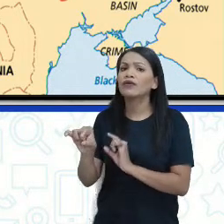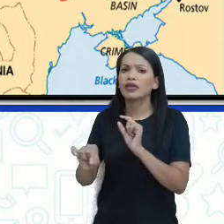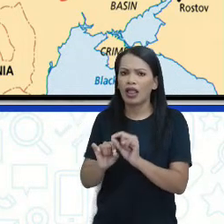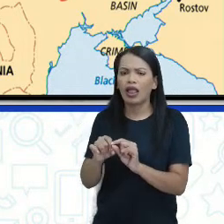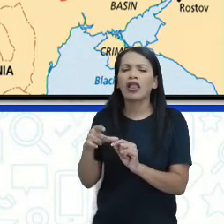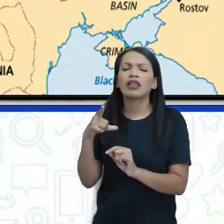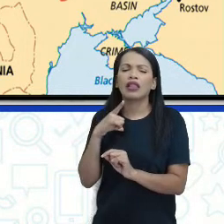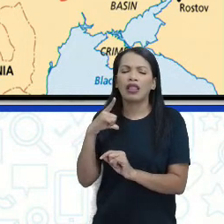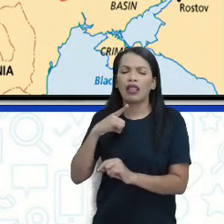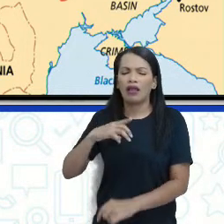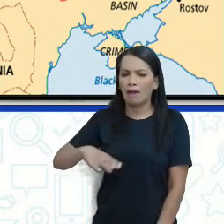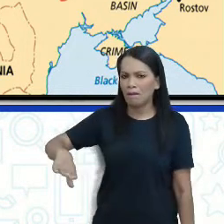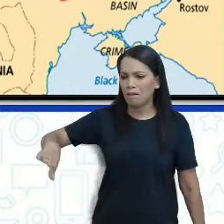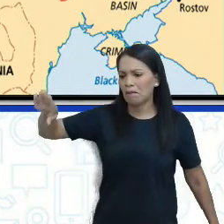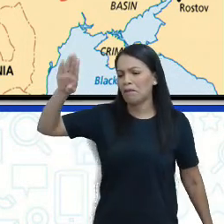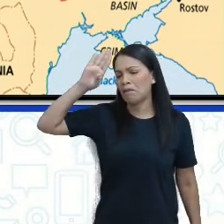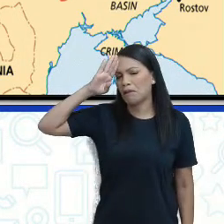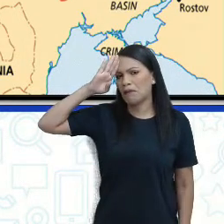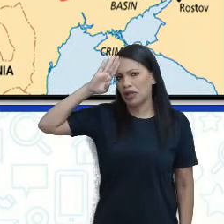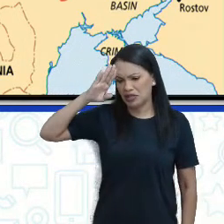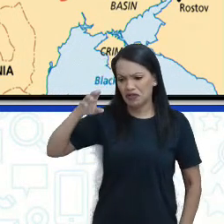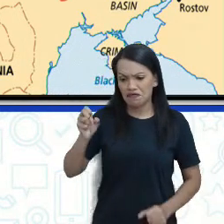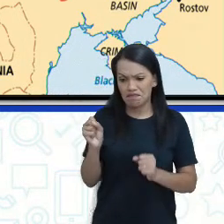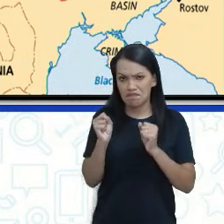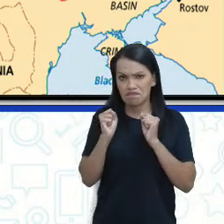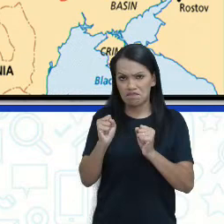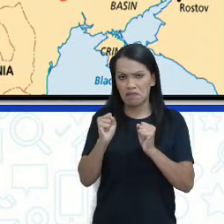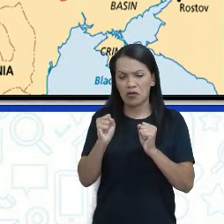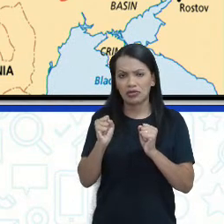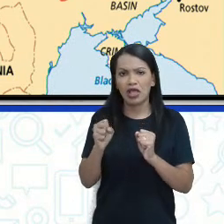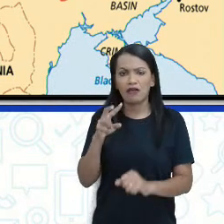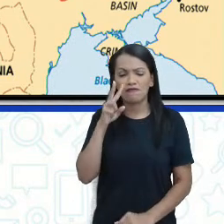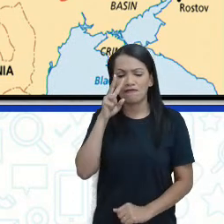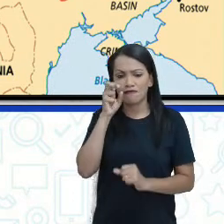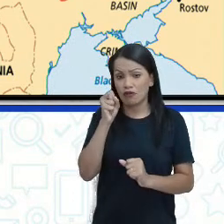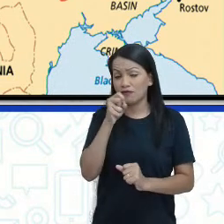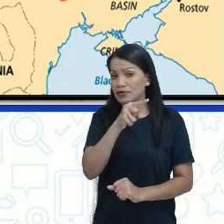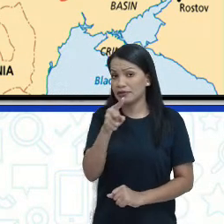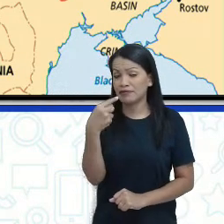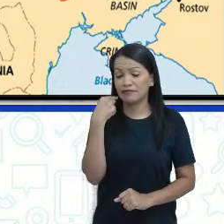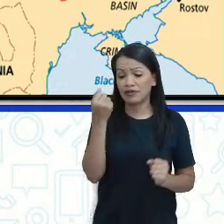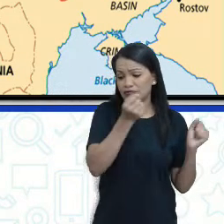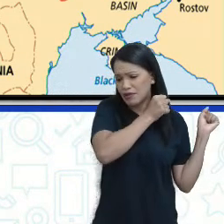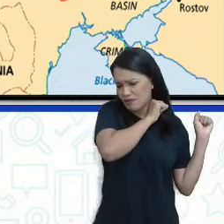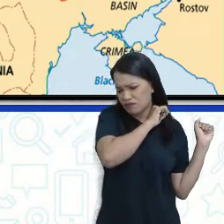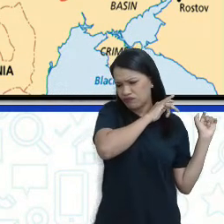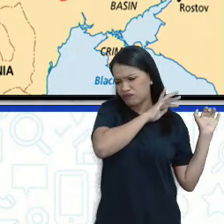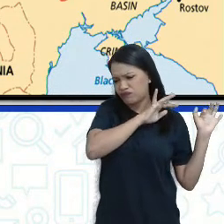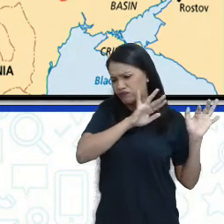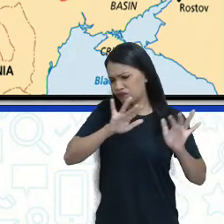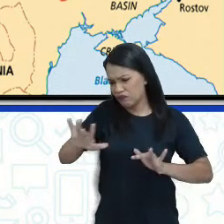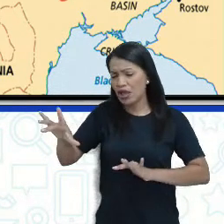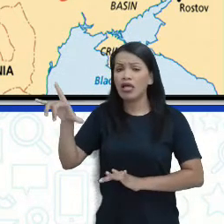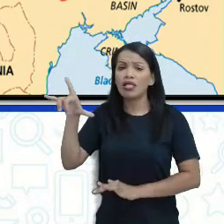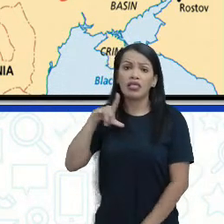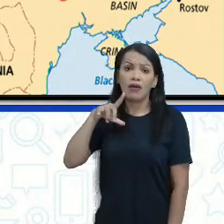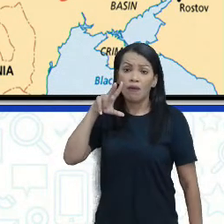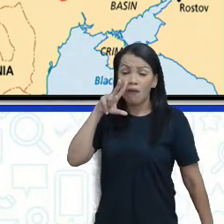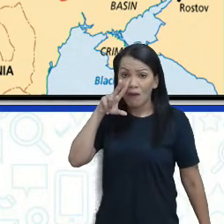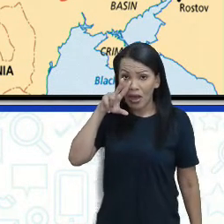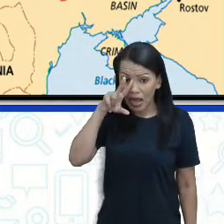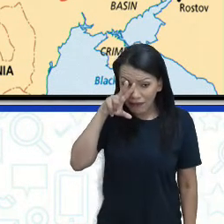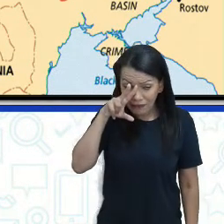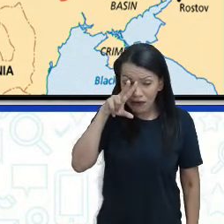militar, certo? Então você não vai invadir um inimigo que tem uma força, né,